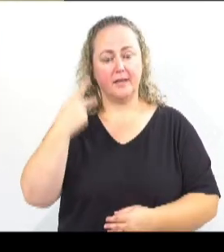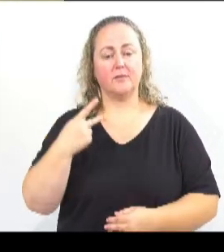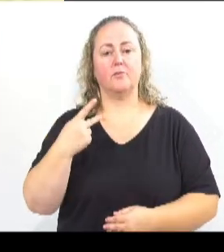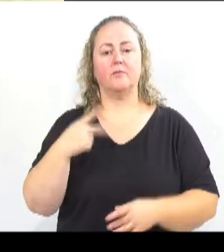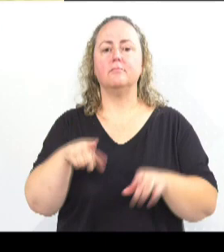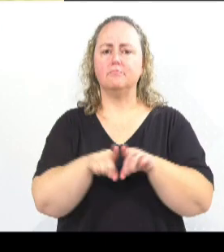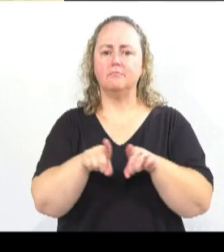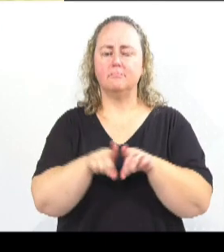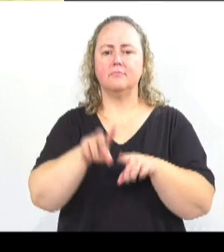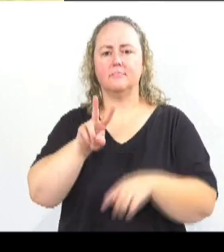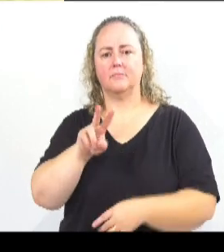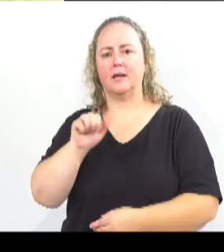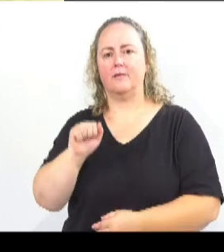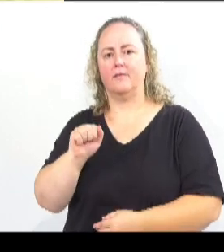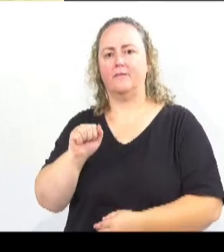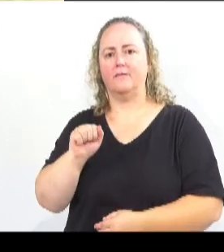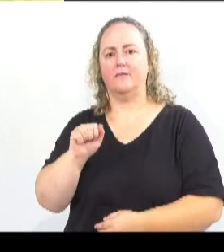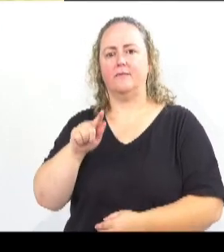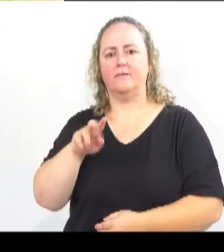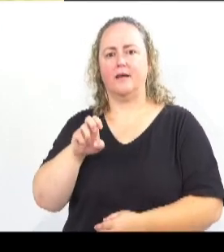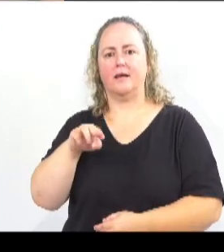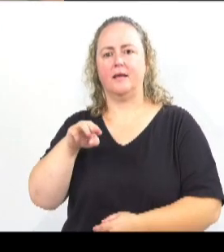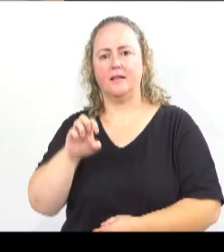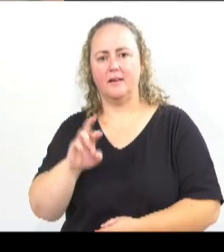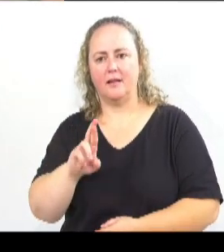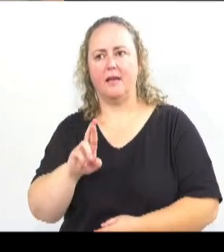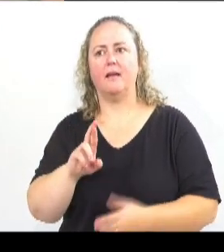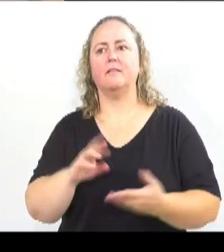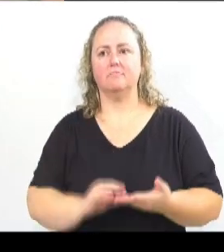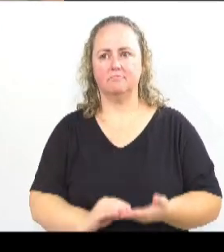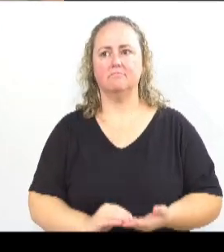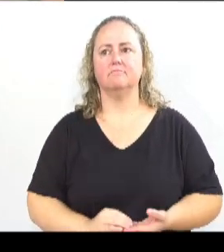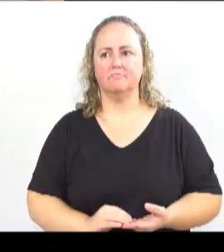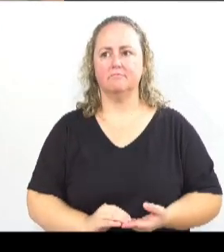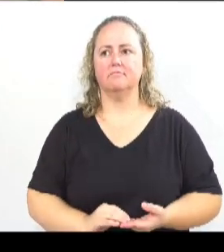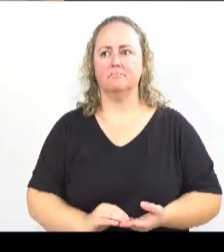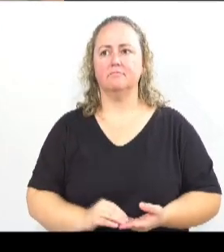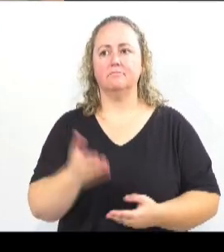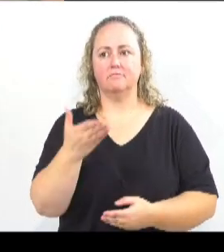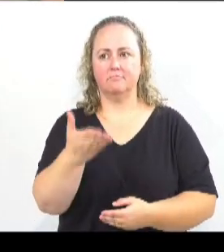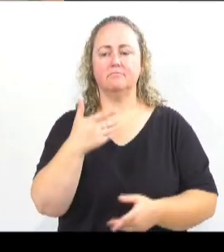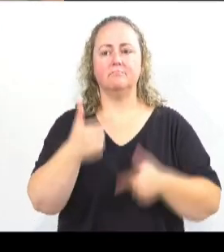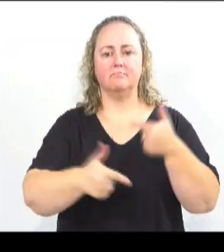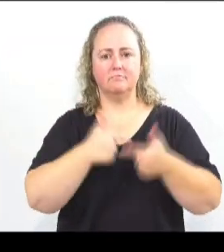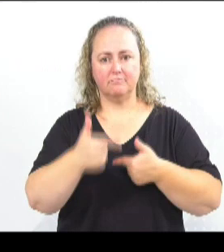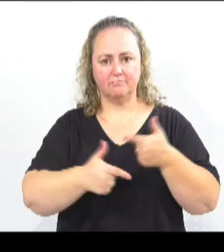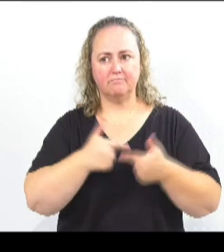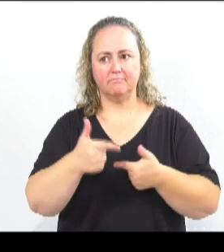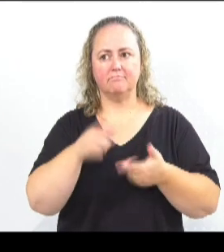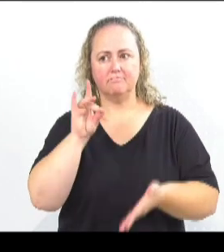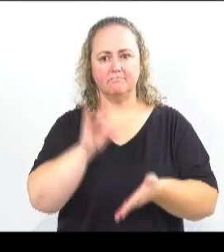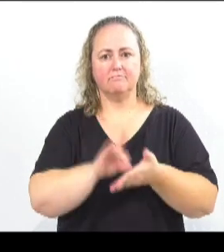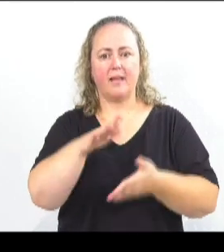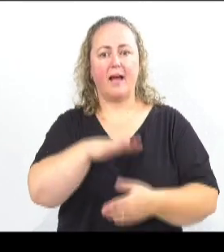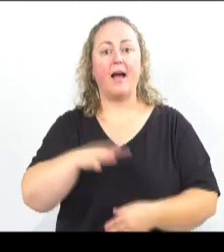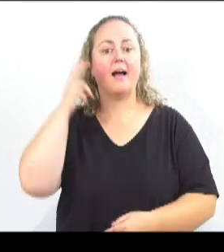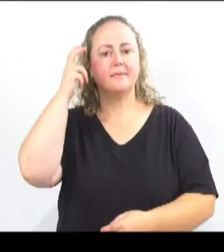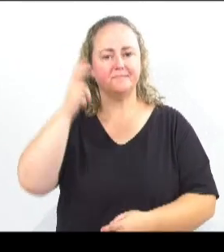que está nos ajudando numa placa, né? No restabelecimento desta placa, já que o senhor trabalha nessa área,